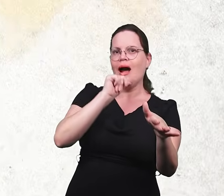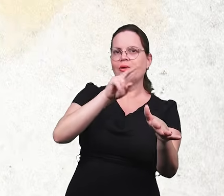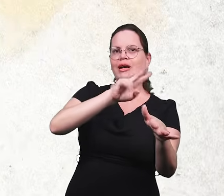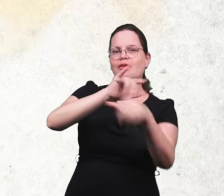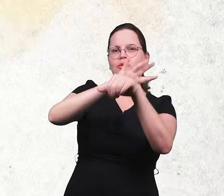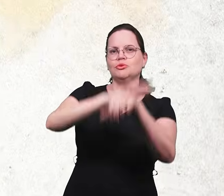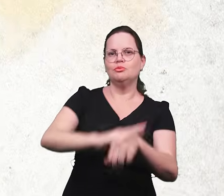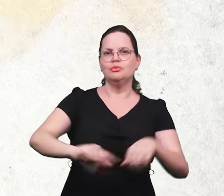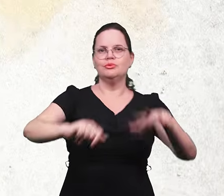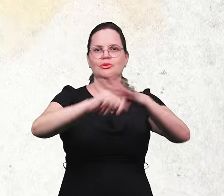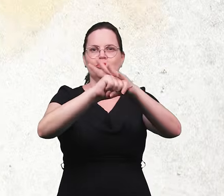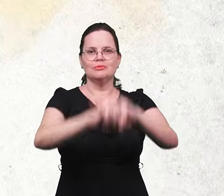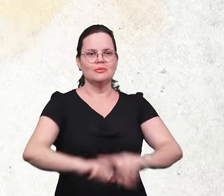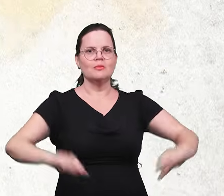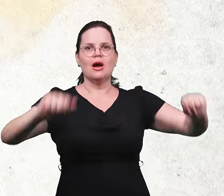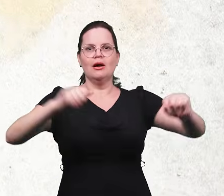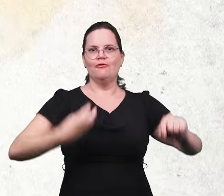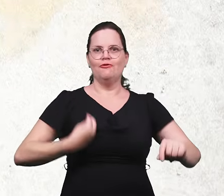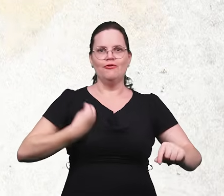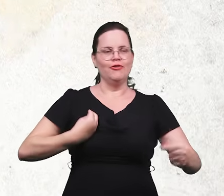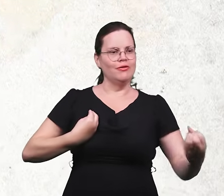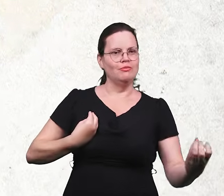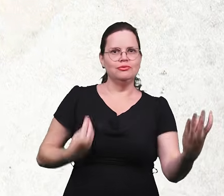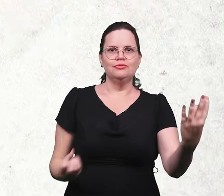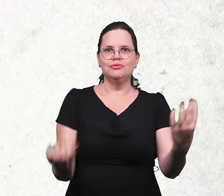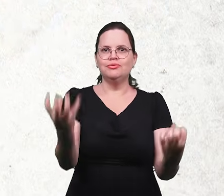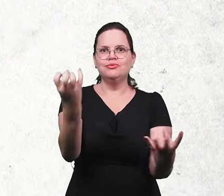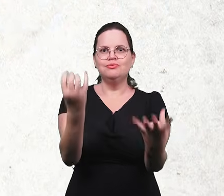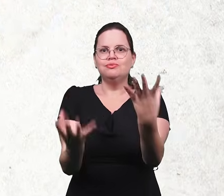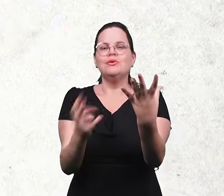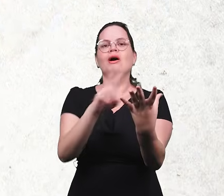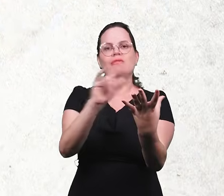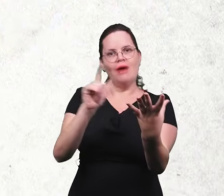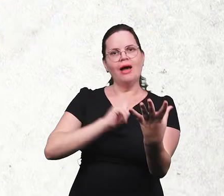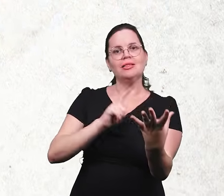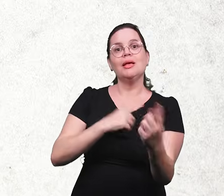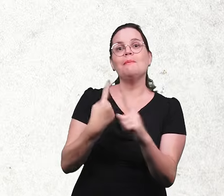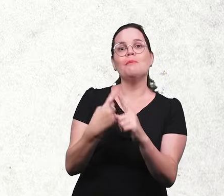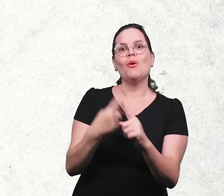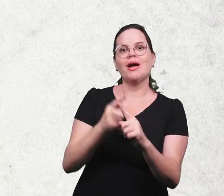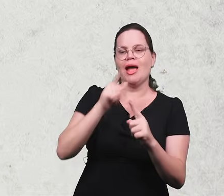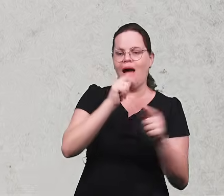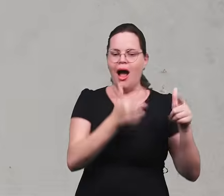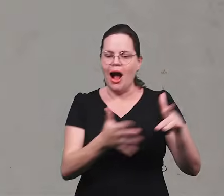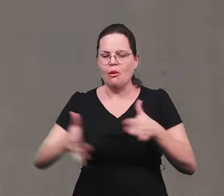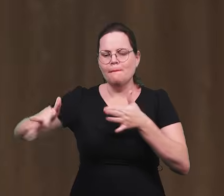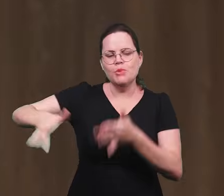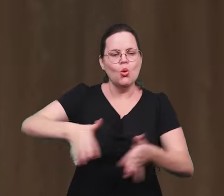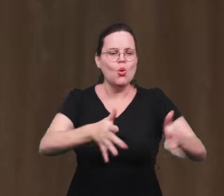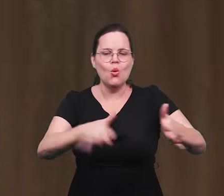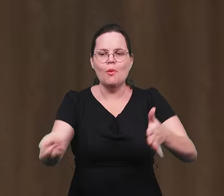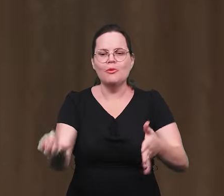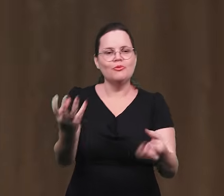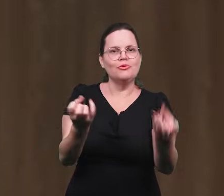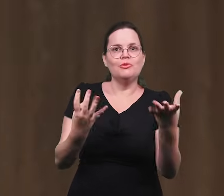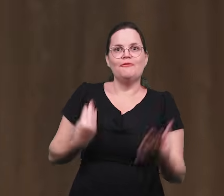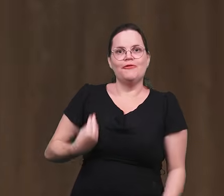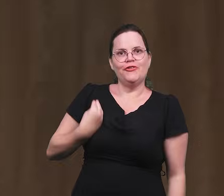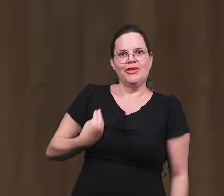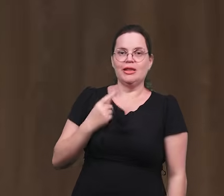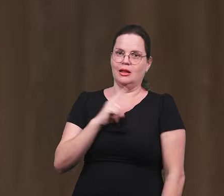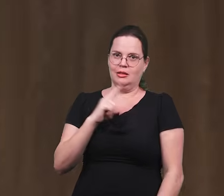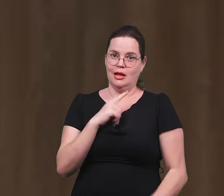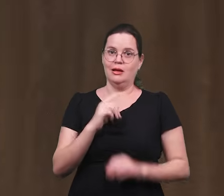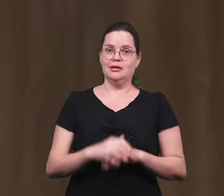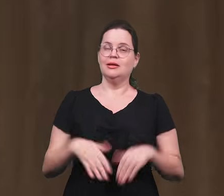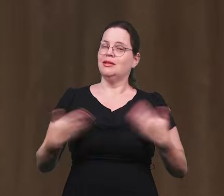e sararão e viverá tudo por onde quer que entrar nesse ribeiro. Então, o Senhor Jesus é essa fonte de